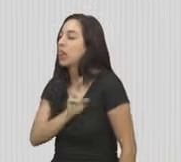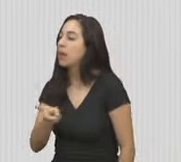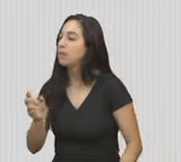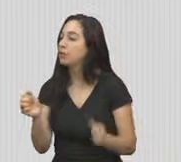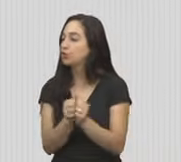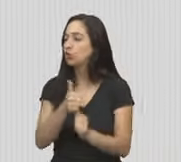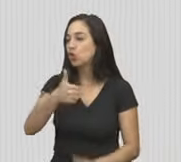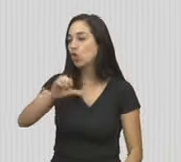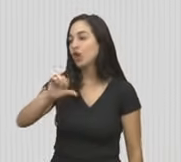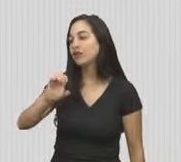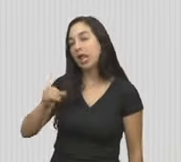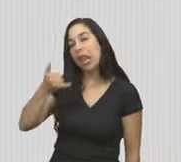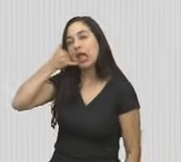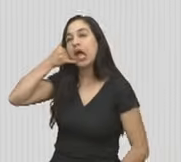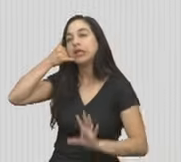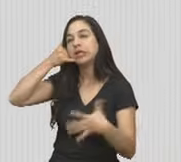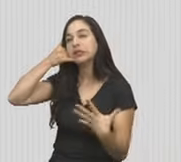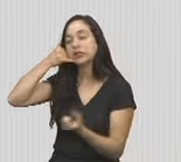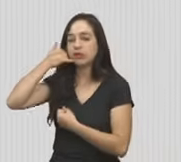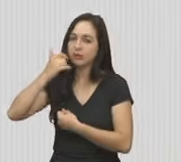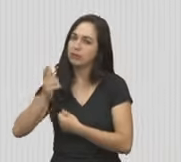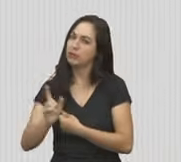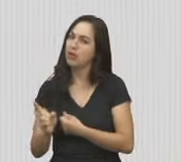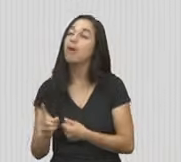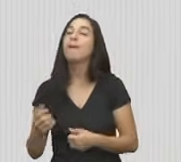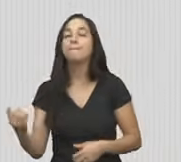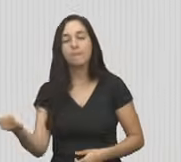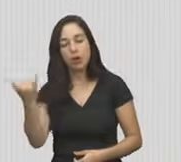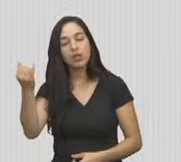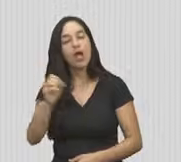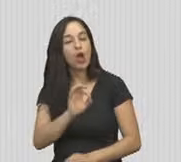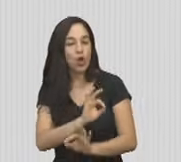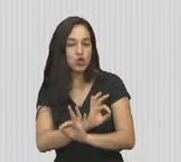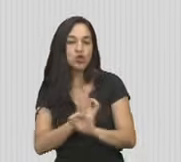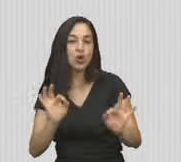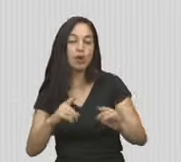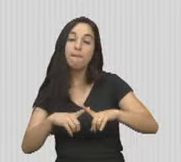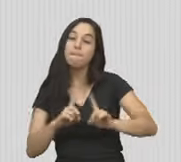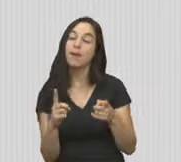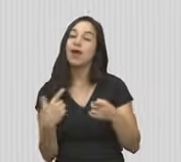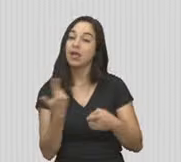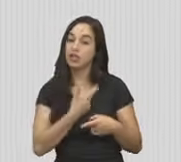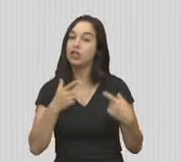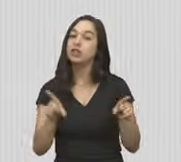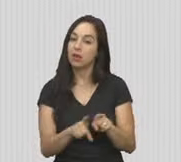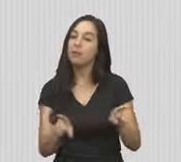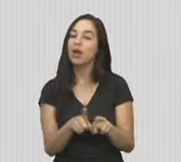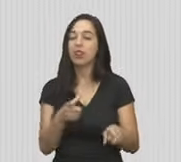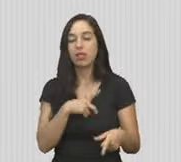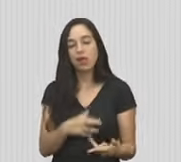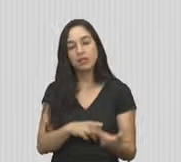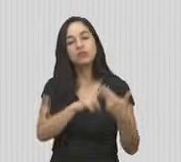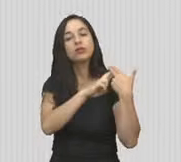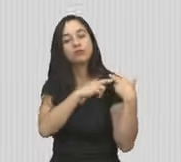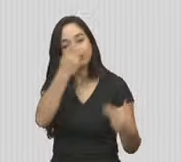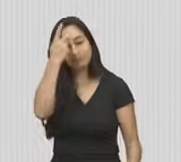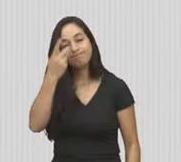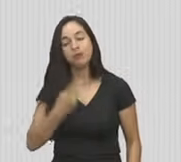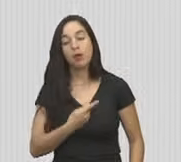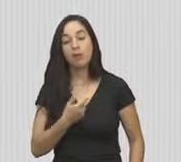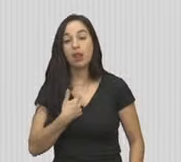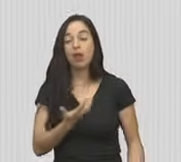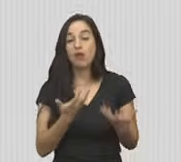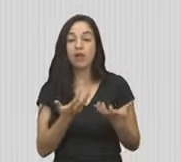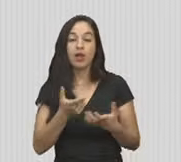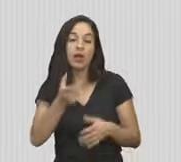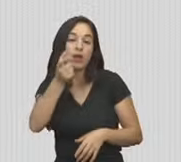vai me salvar. Isso é importante sim, mas o cidadão ele tem muito para fazer. Então, vamos assistir o vídeo, e eu quero que